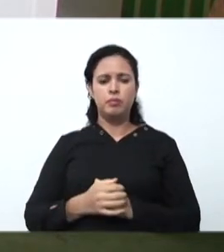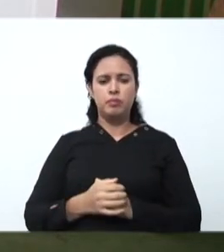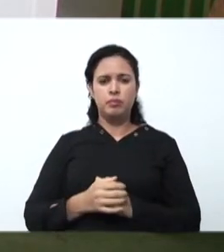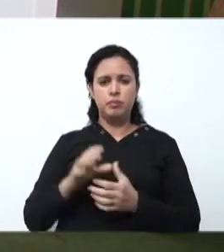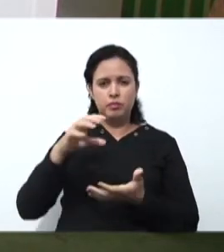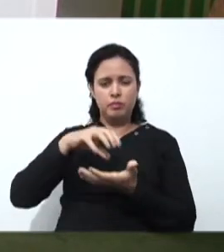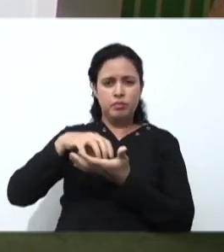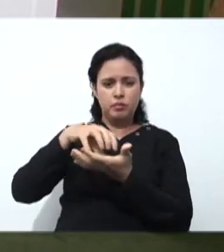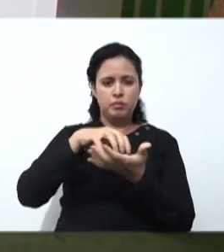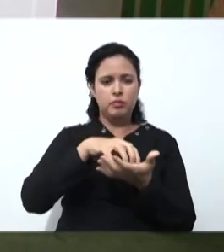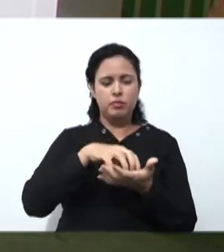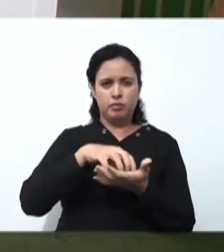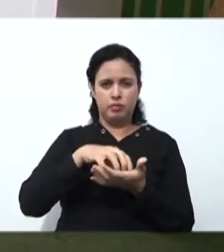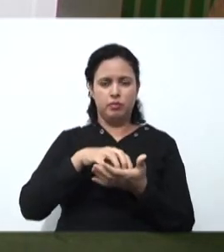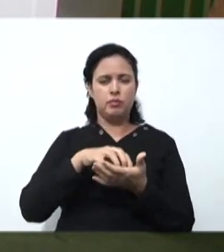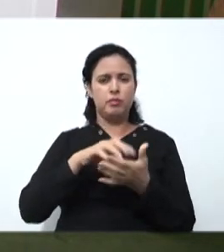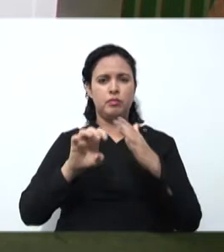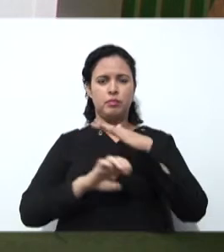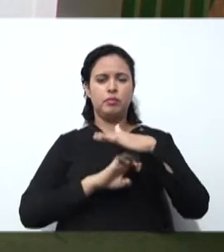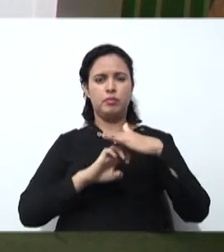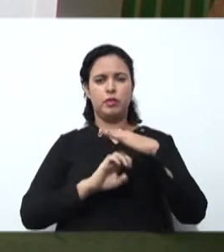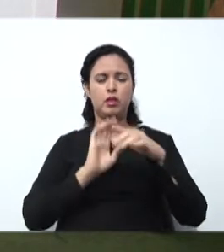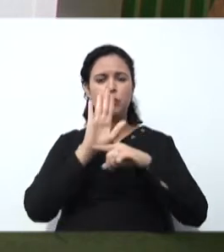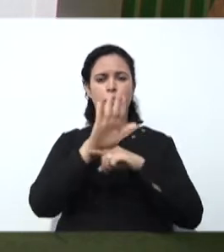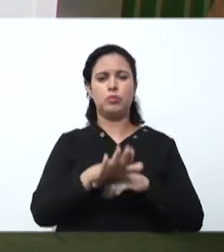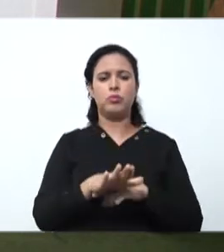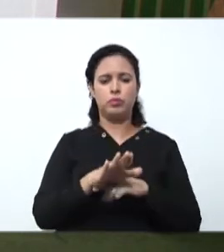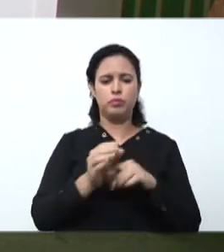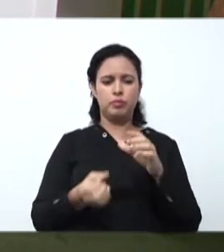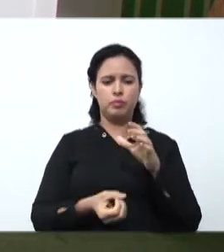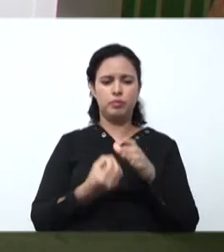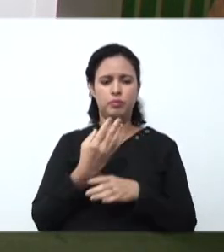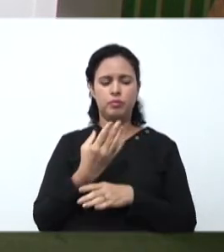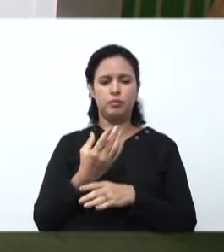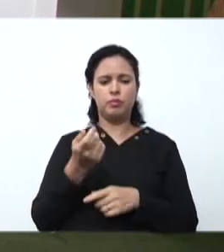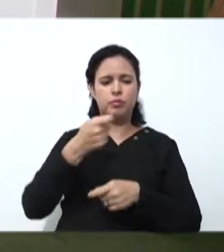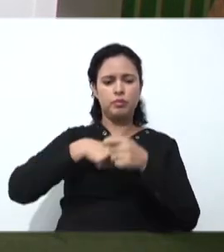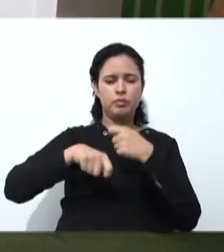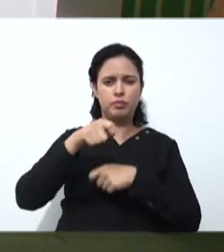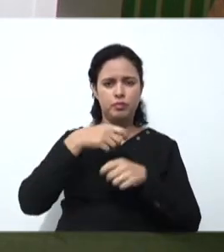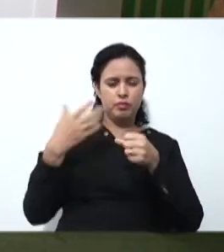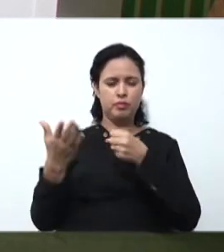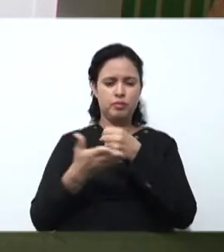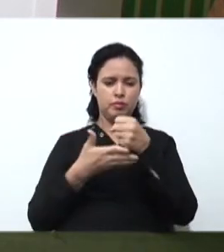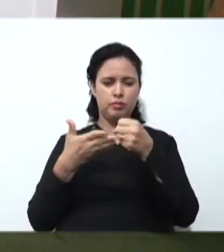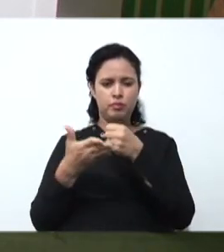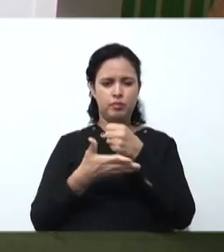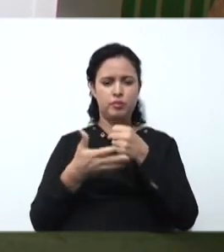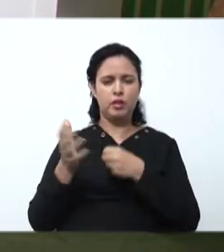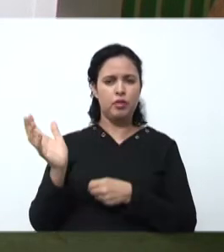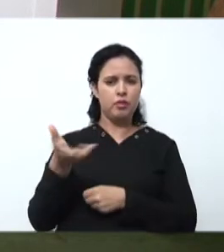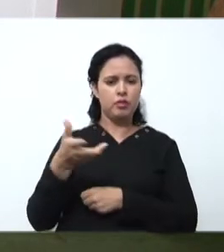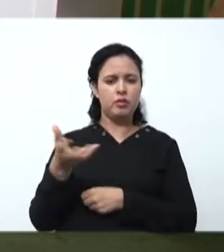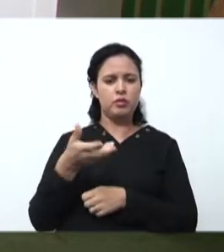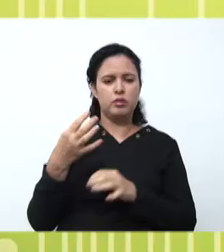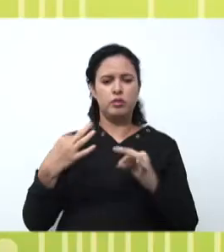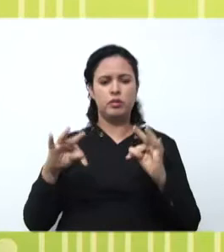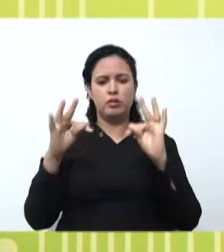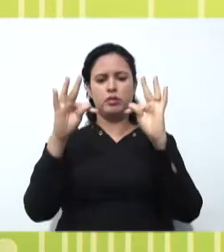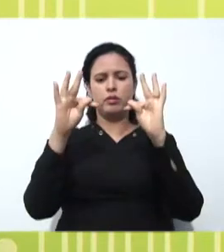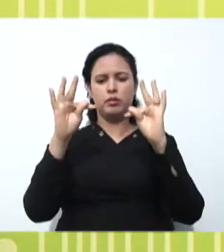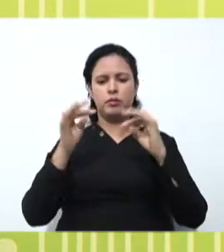elas ajudam muito esse processo de criar negócio, principalmente negócio que está baseado ali na velocidade da tecnologia, no mundo